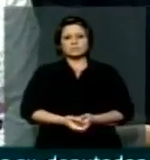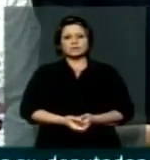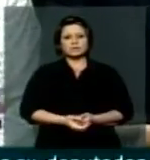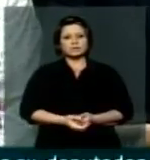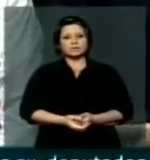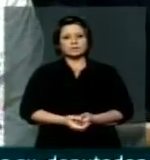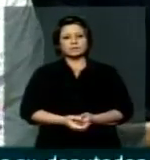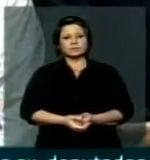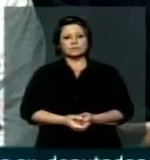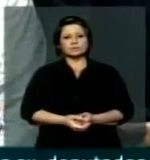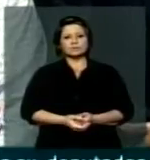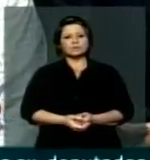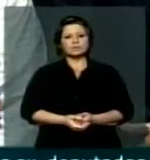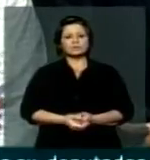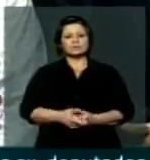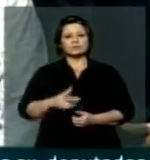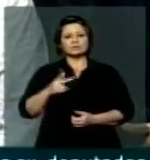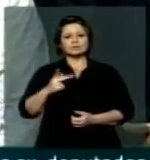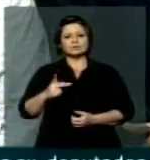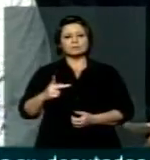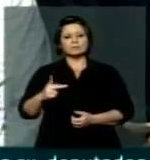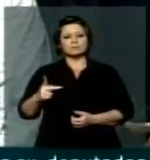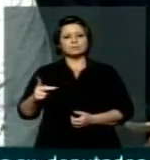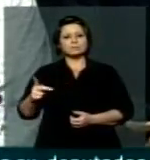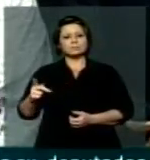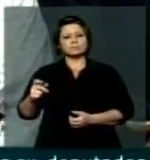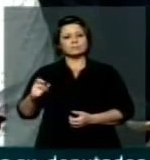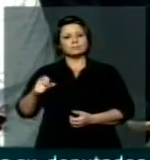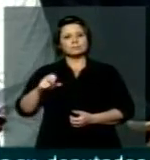de todos nós do Partido Socialista Brasileiro,